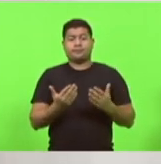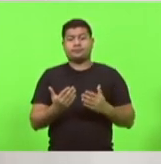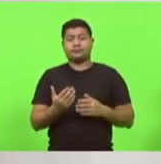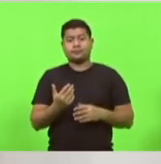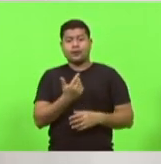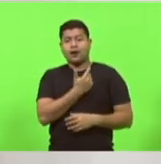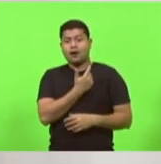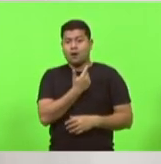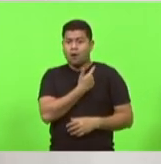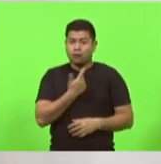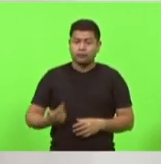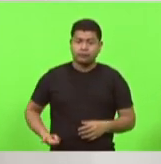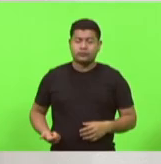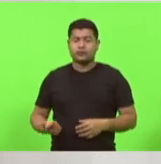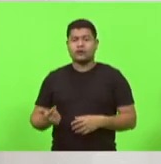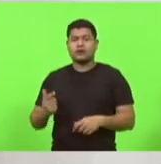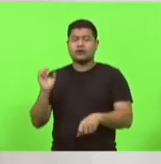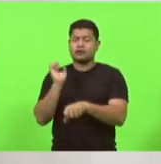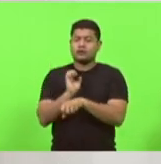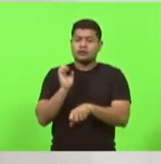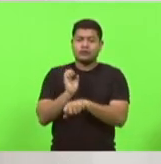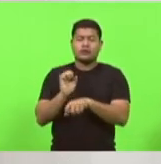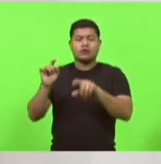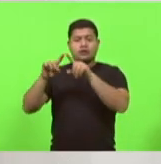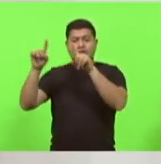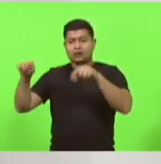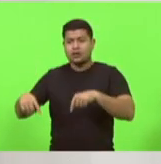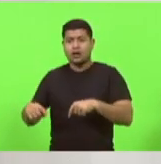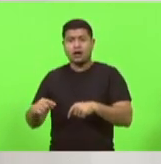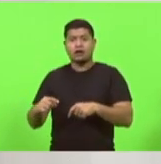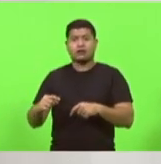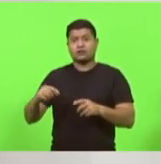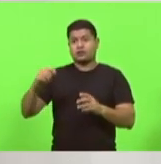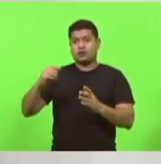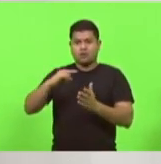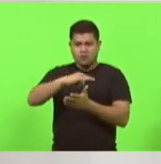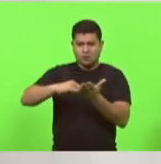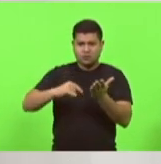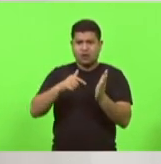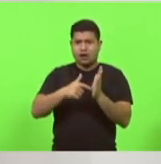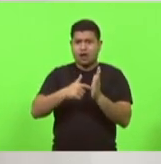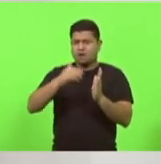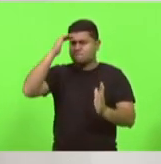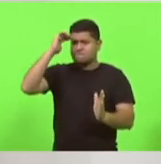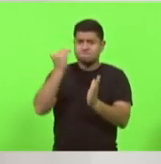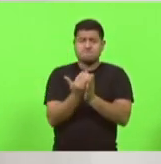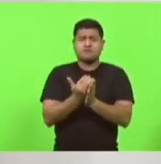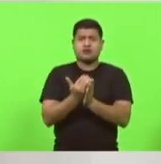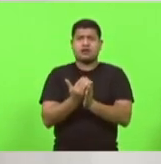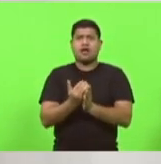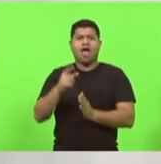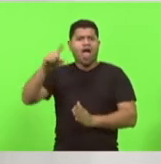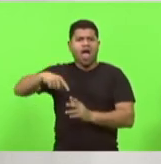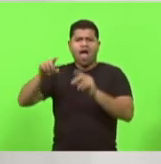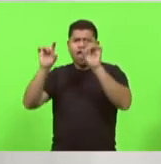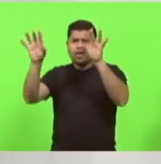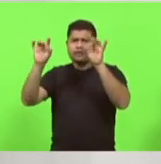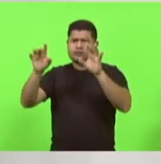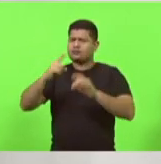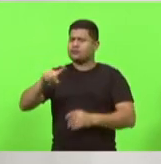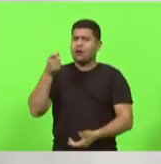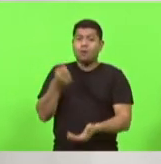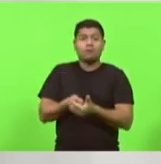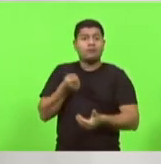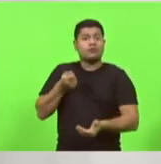o empresário, aquilo que ele assinou, aquilo que ele se comprometeu, não é privilégio,